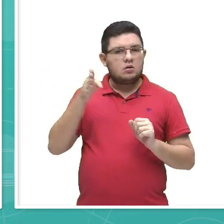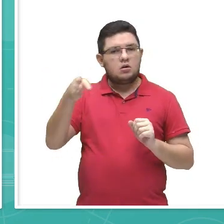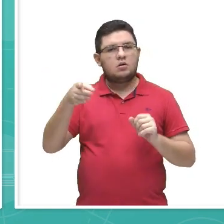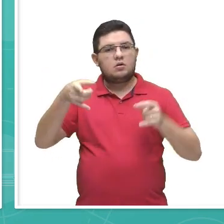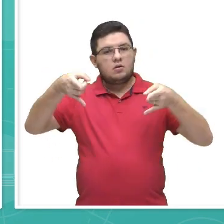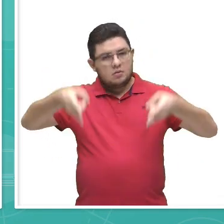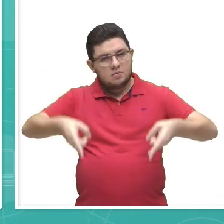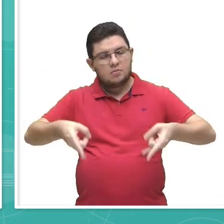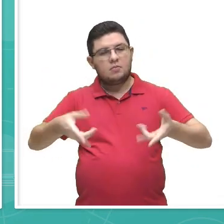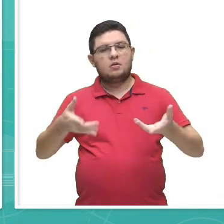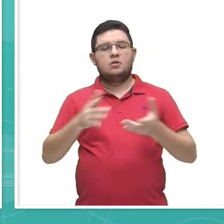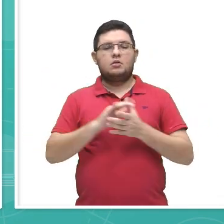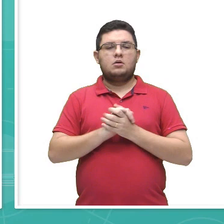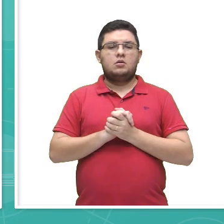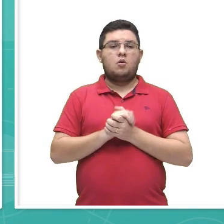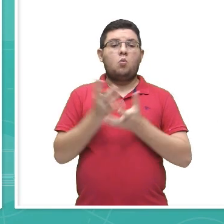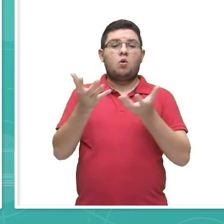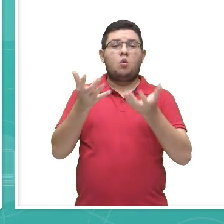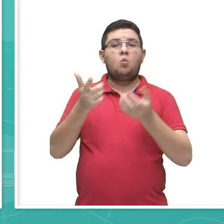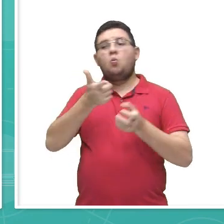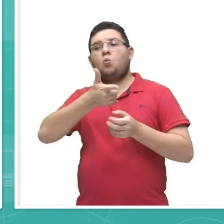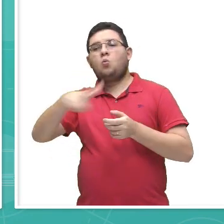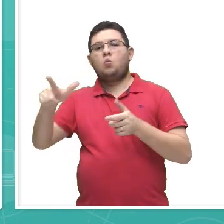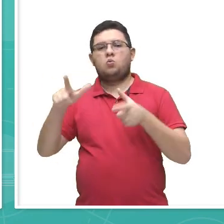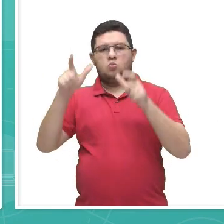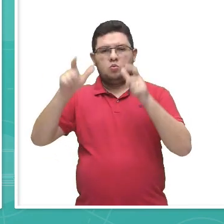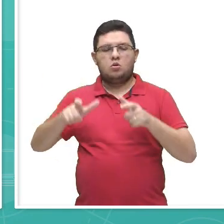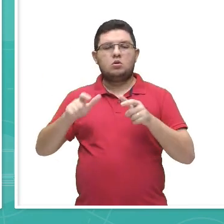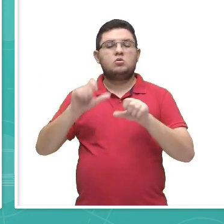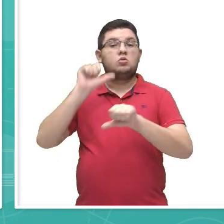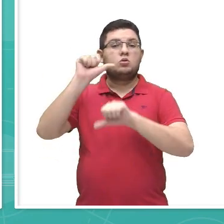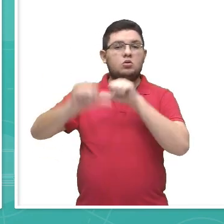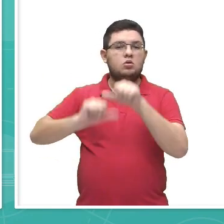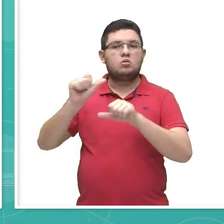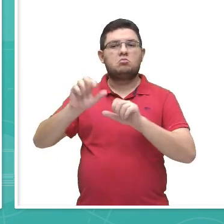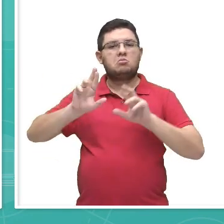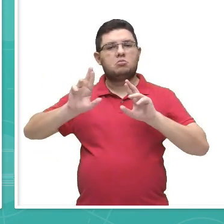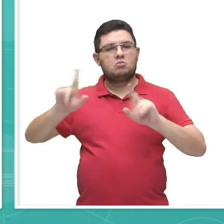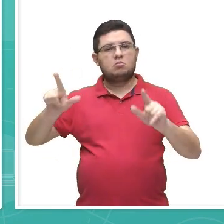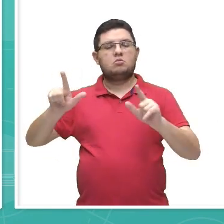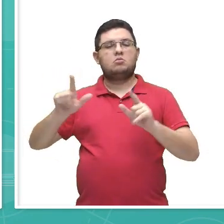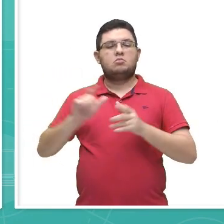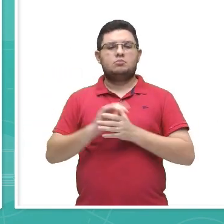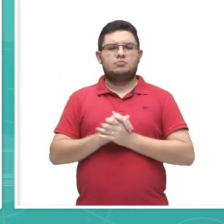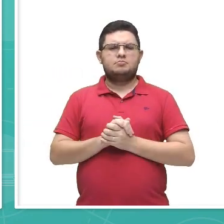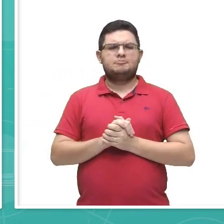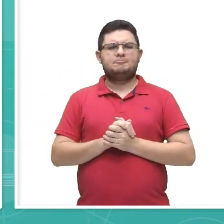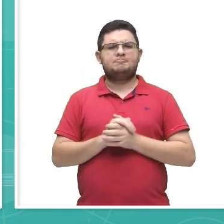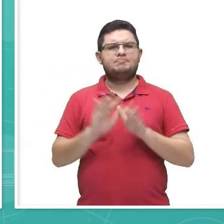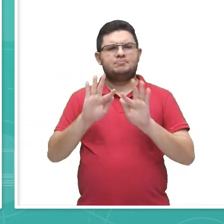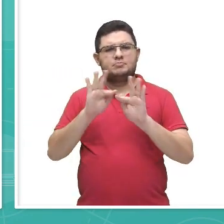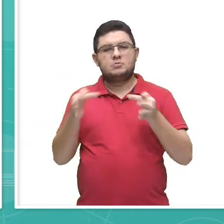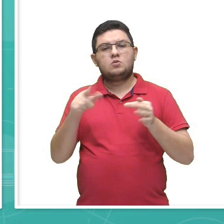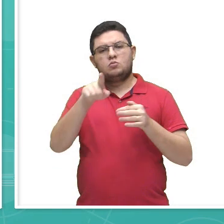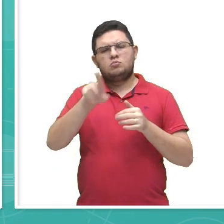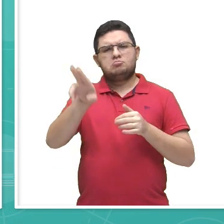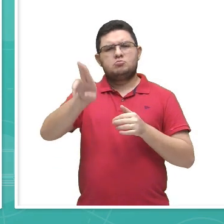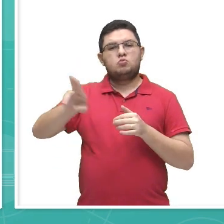eu quero ir para outro lugar, então você só faz trocar aqui no final, tudo bem? Então, bem simples quando você for utilizar esse